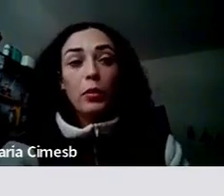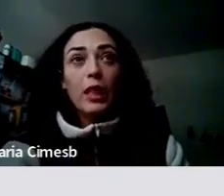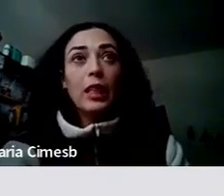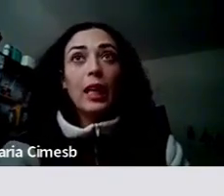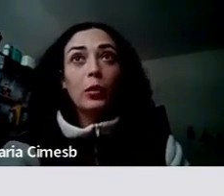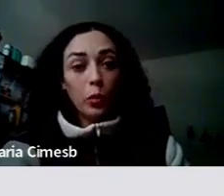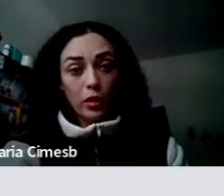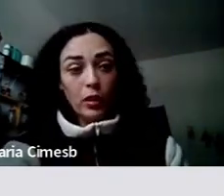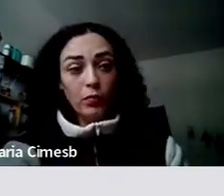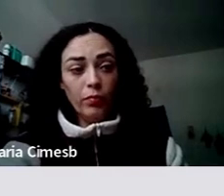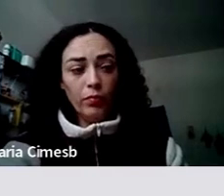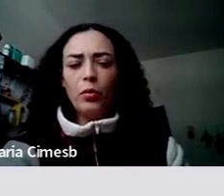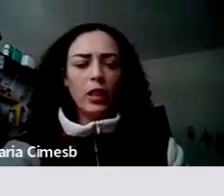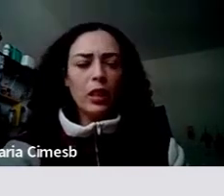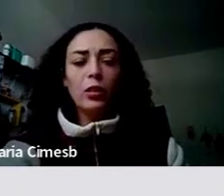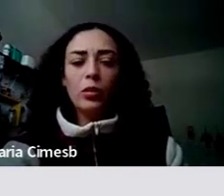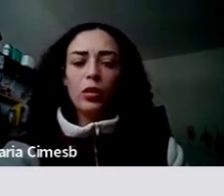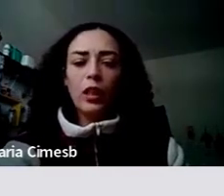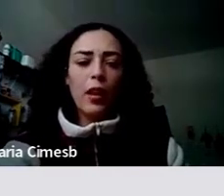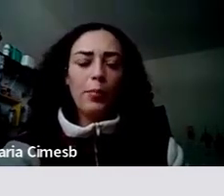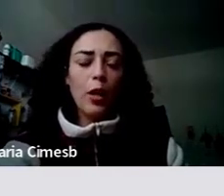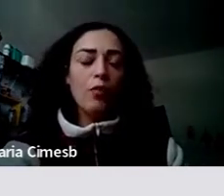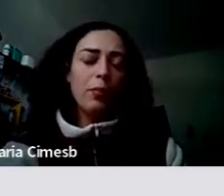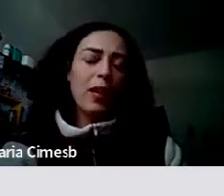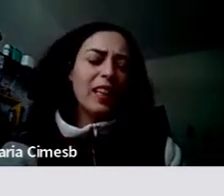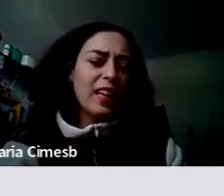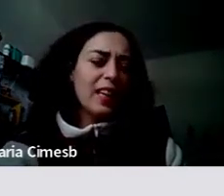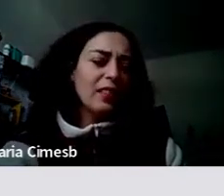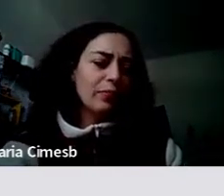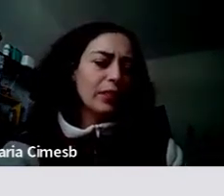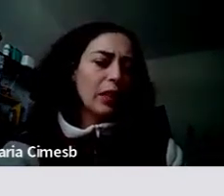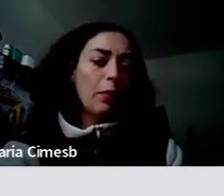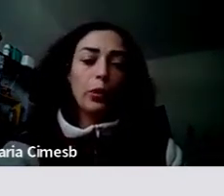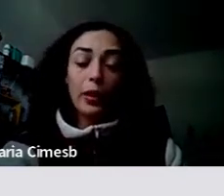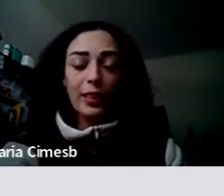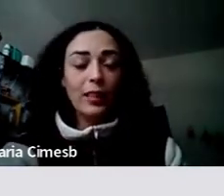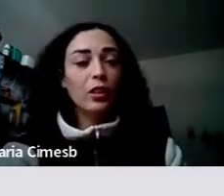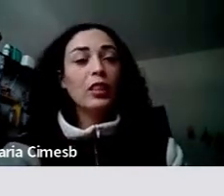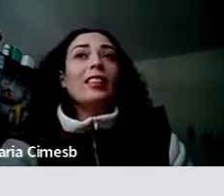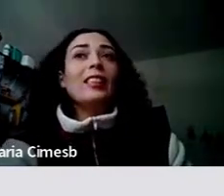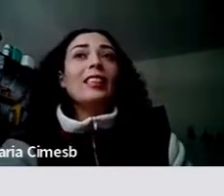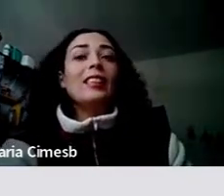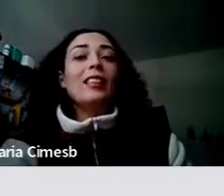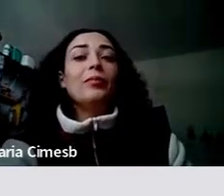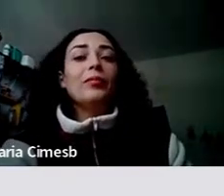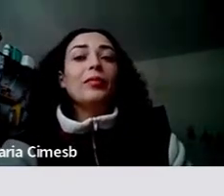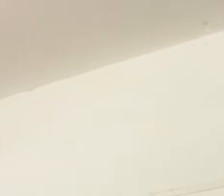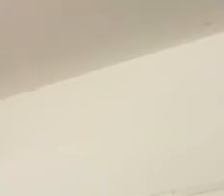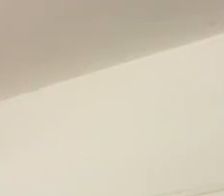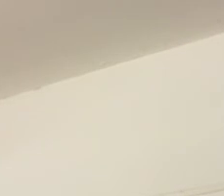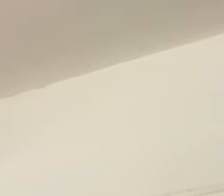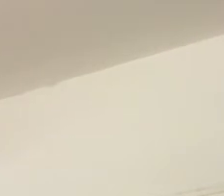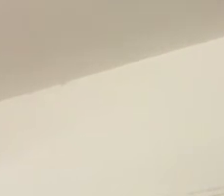2014, se eu não me engano, que aprova uma lei então é muito recente, que